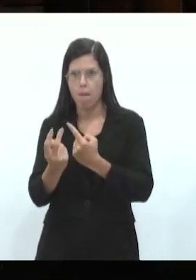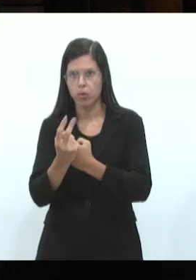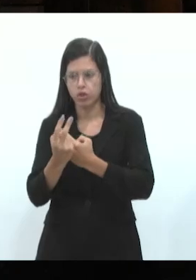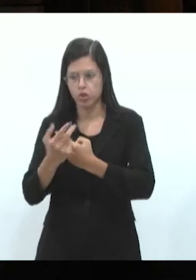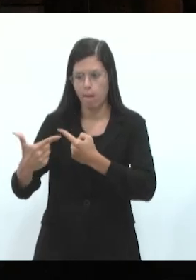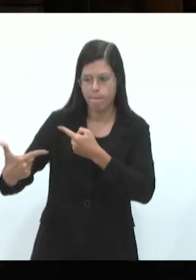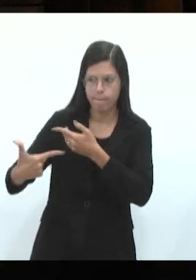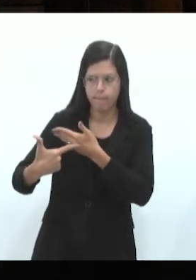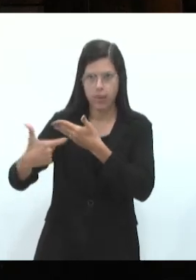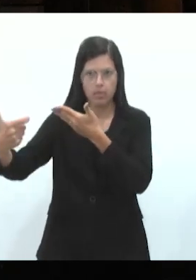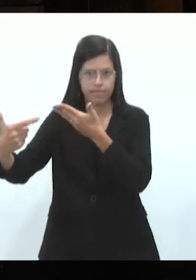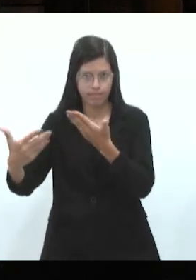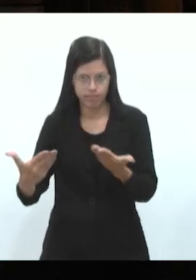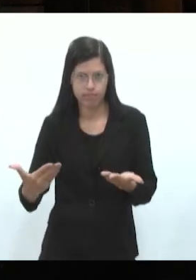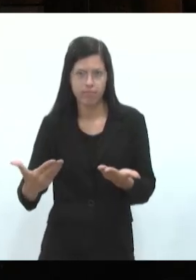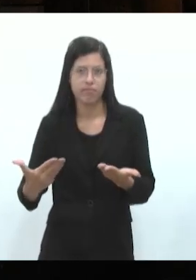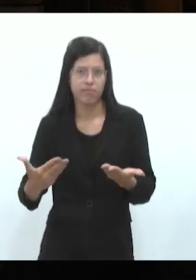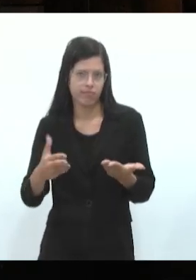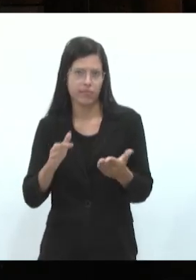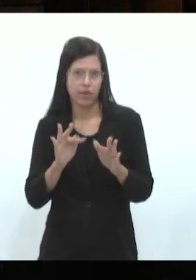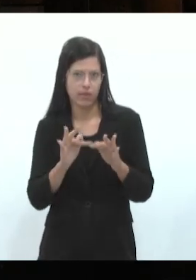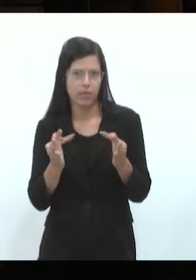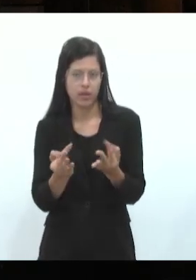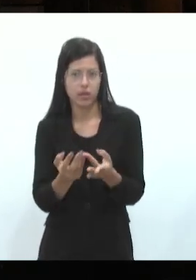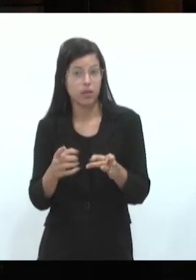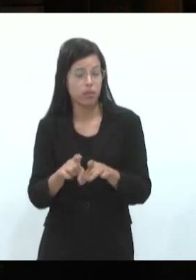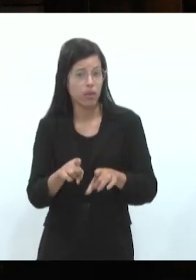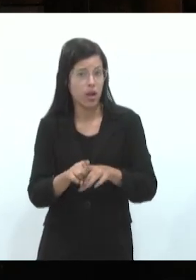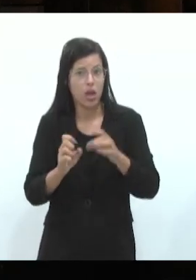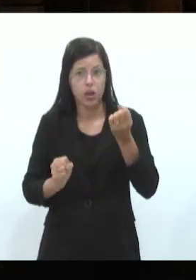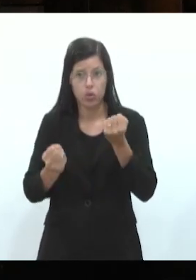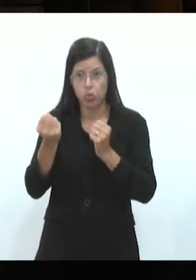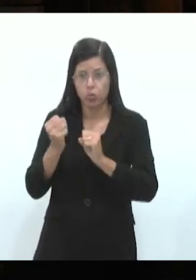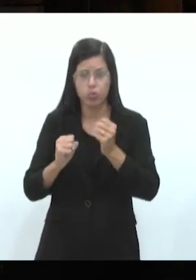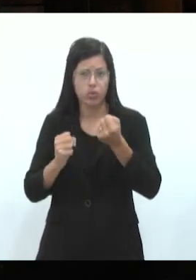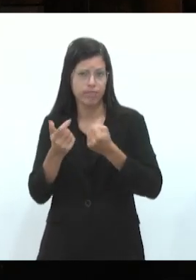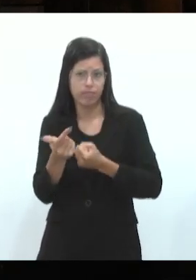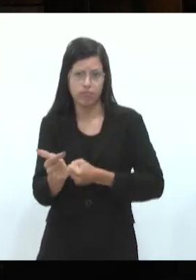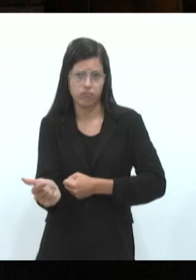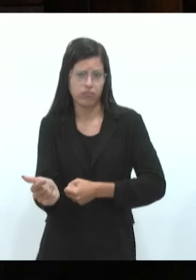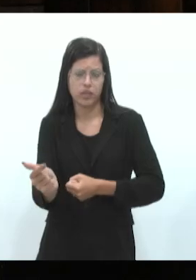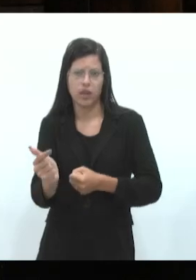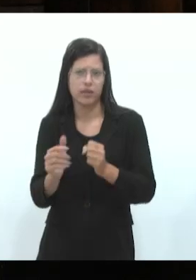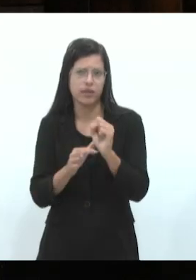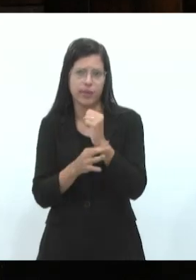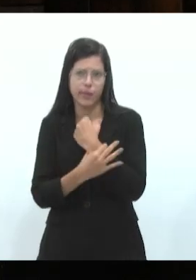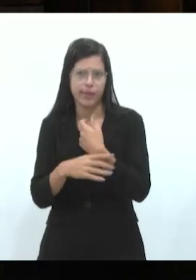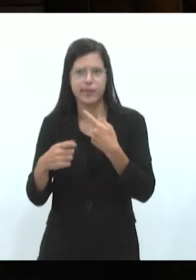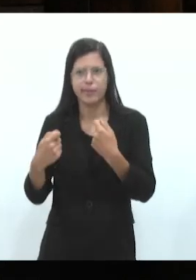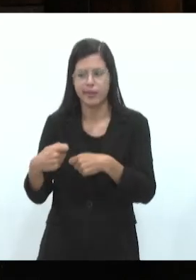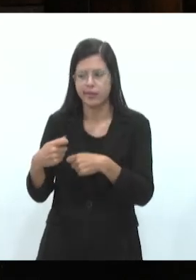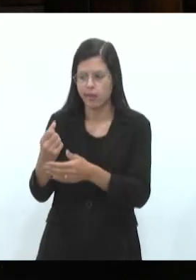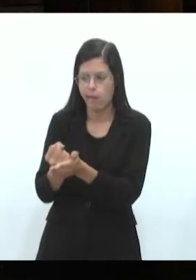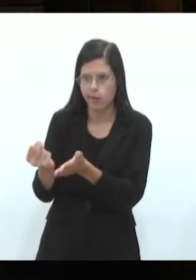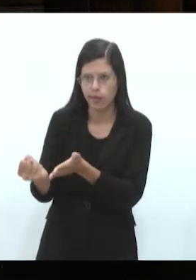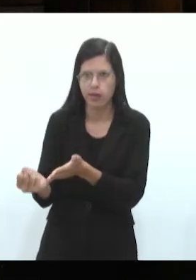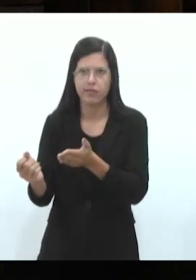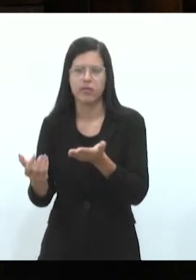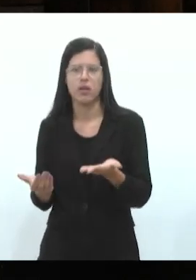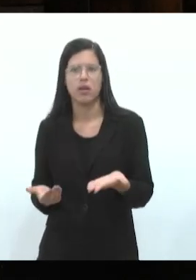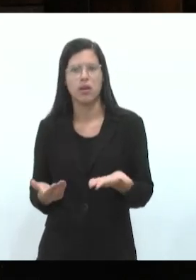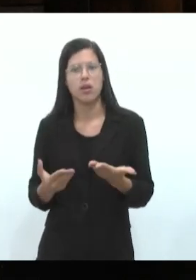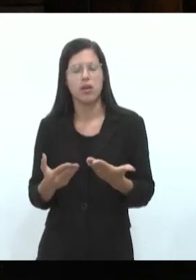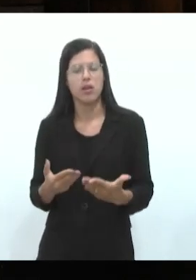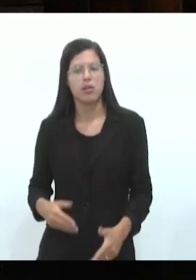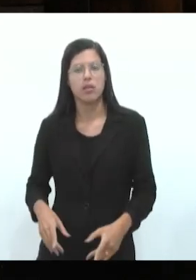famílias? A própria indústria não tem segurança, tem que contratar uma segurança paralela. Os